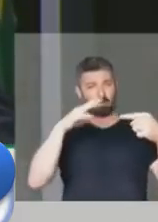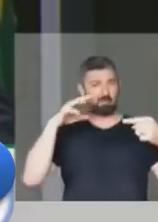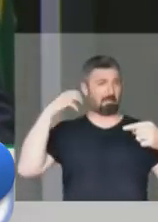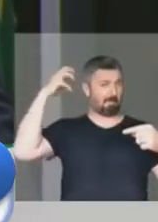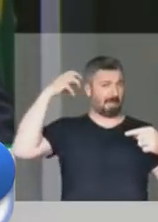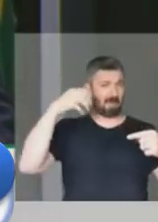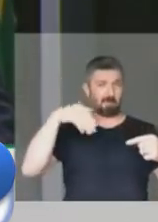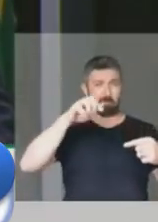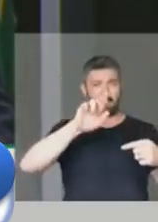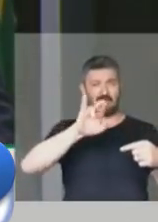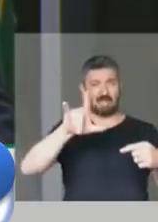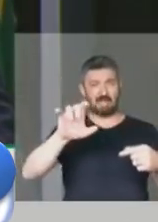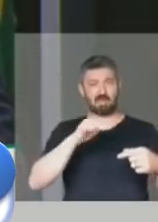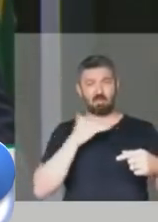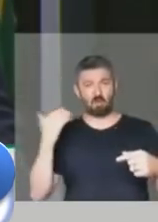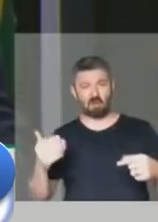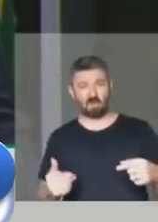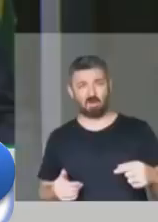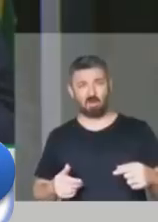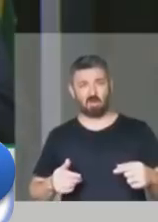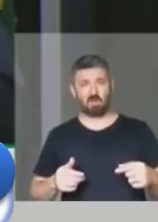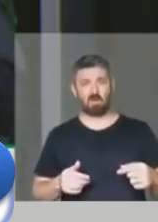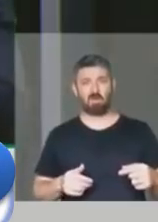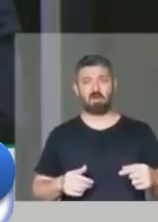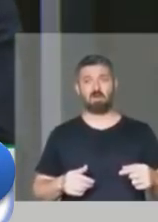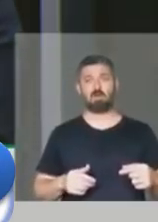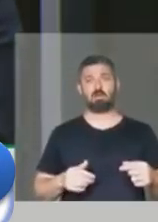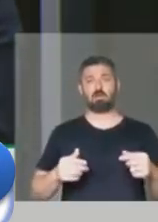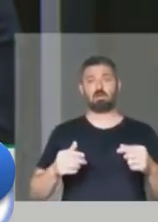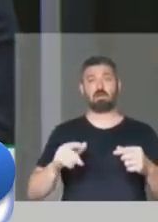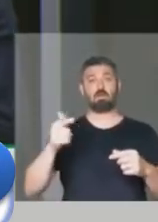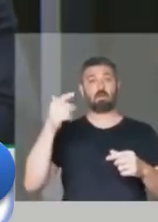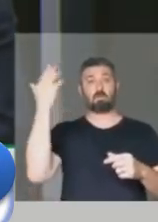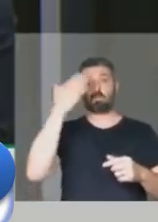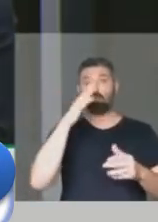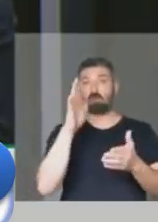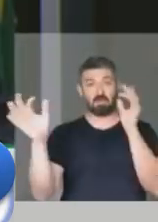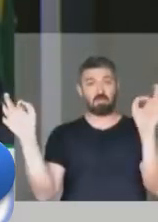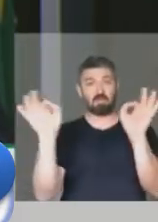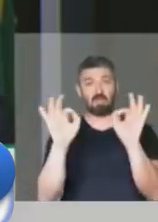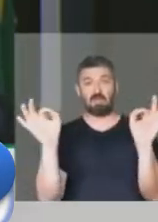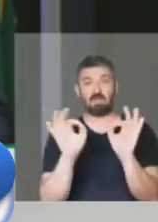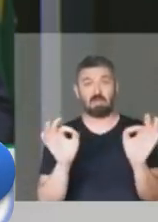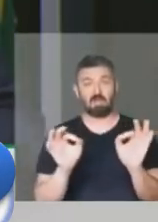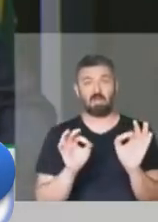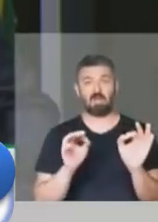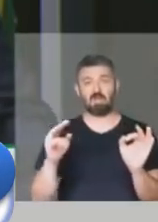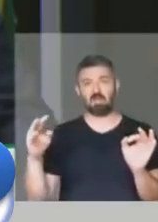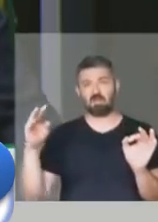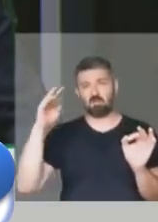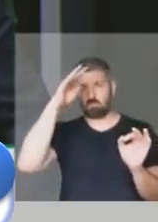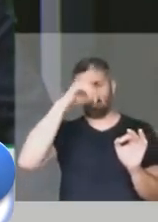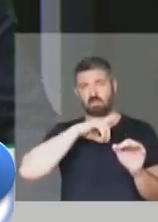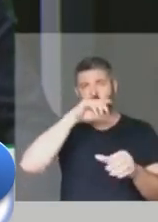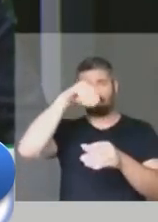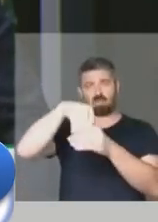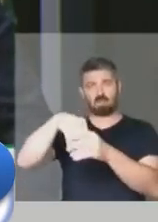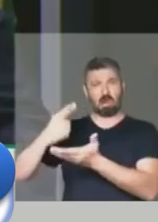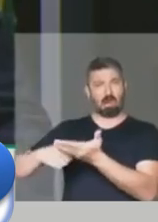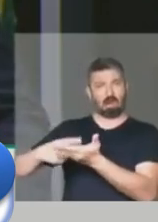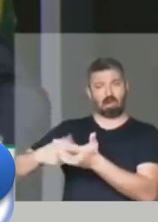Marielle, em que não havia indício algum, que ele estaria lá em seu